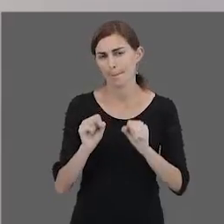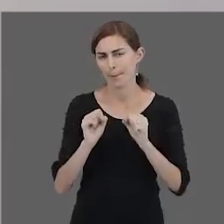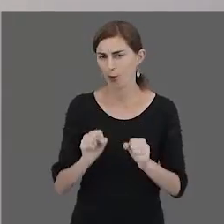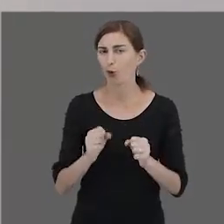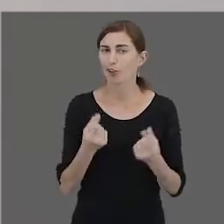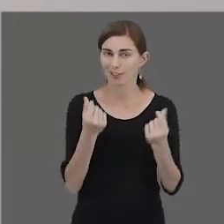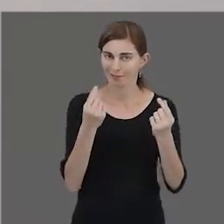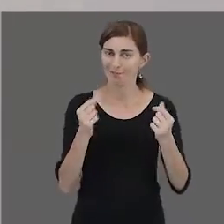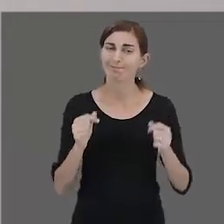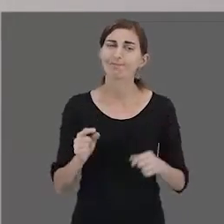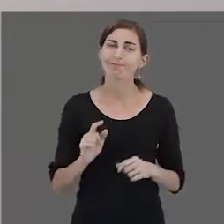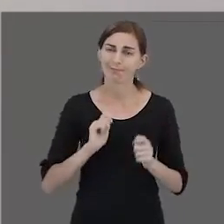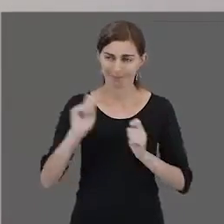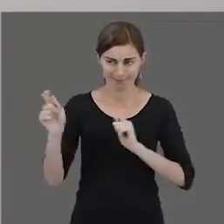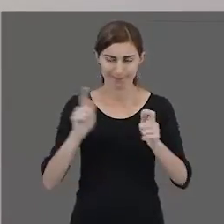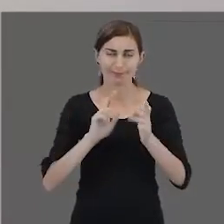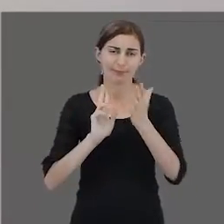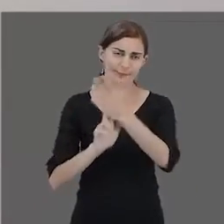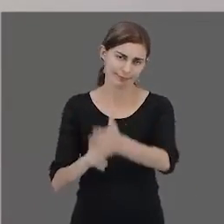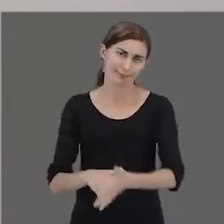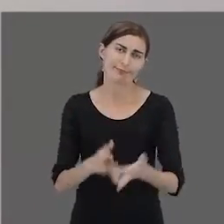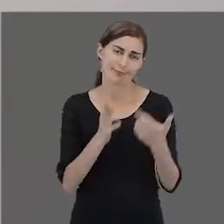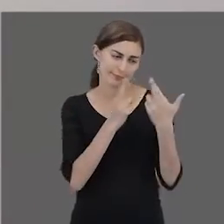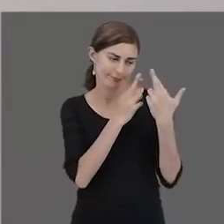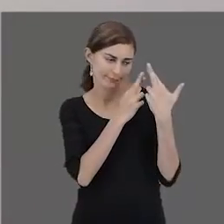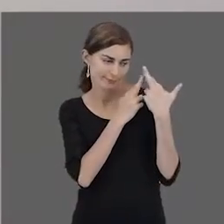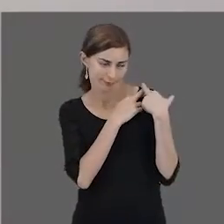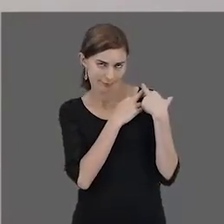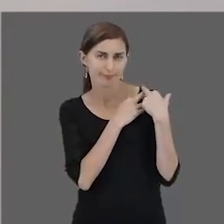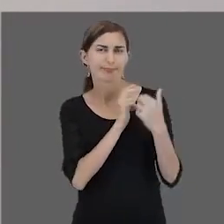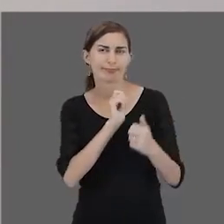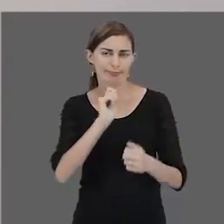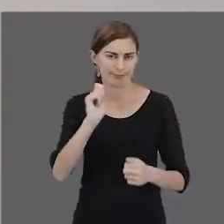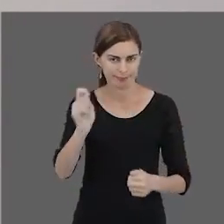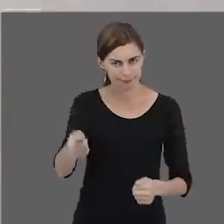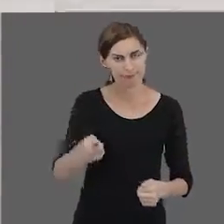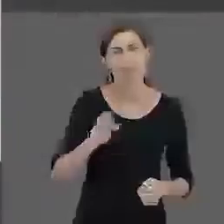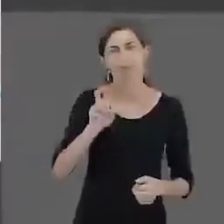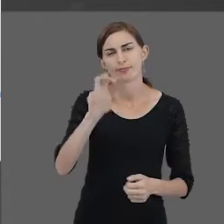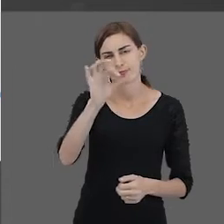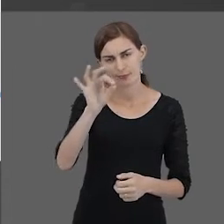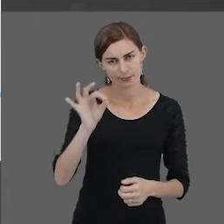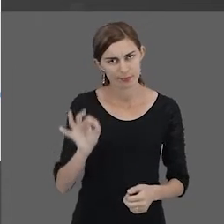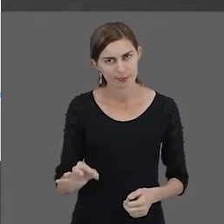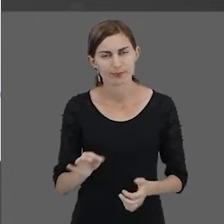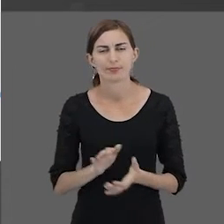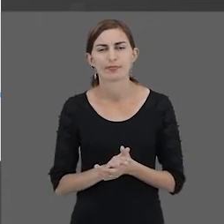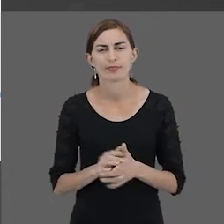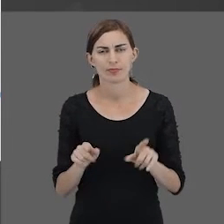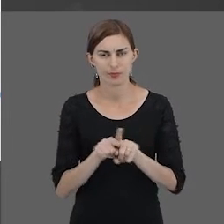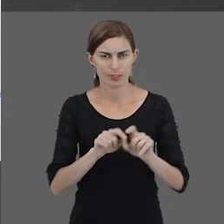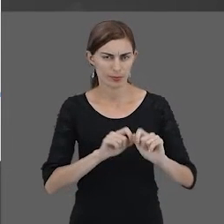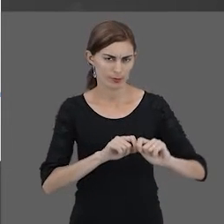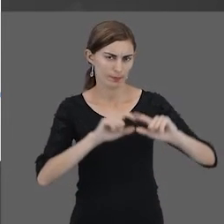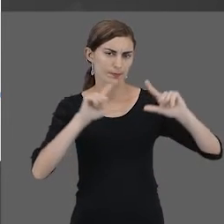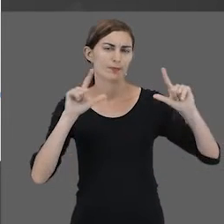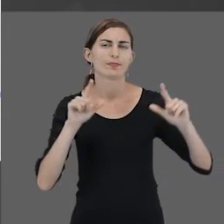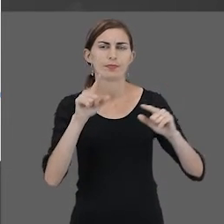afetados financeiramente. Com relação à responsabilização pela omissão da prestação de contas, eu trouxe para vocês